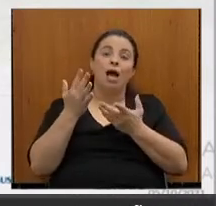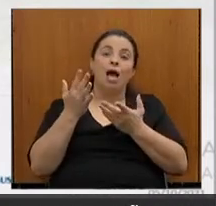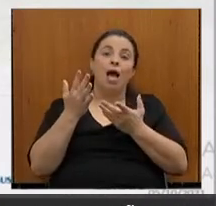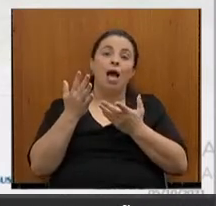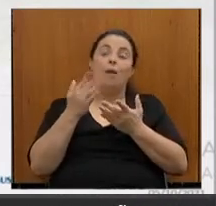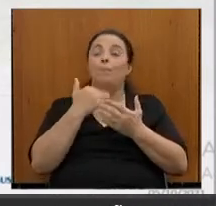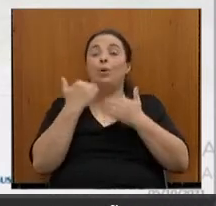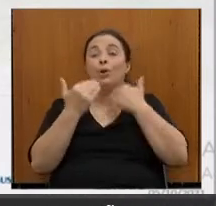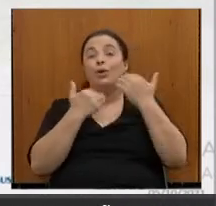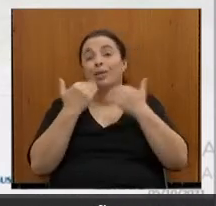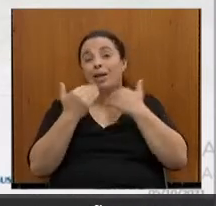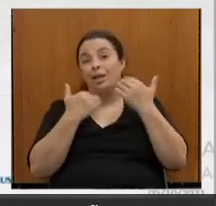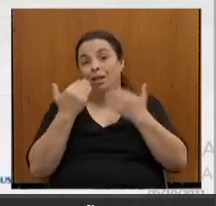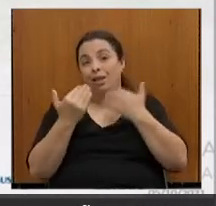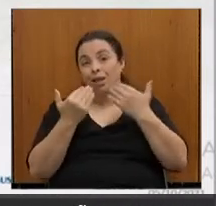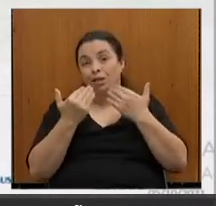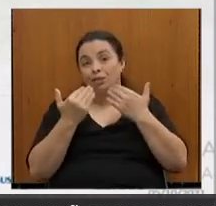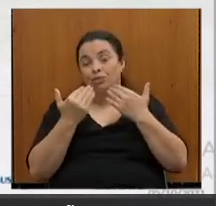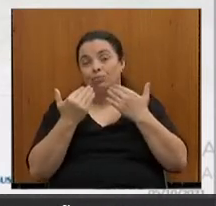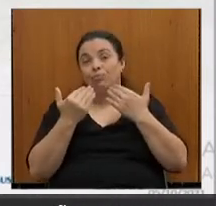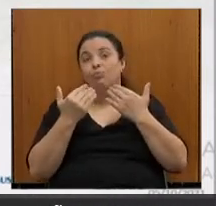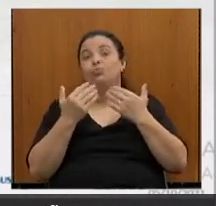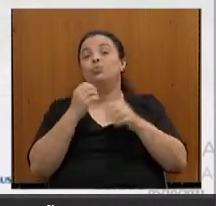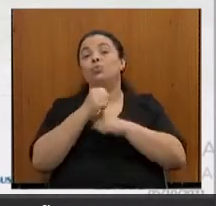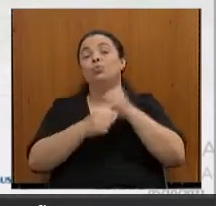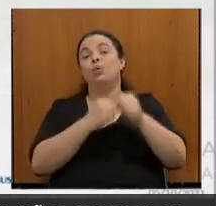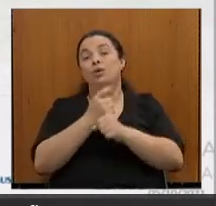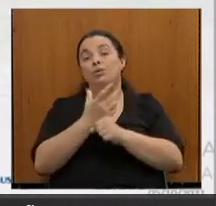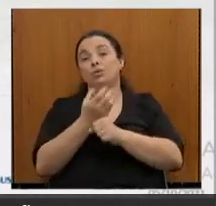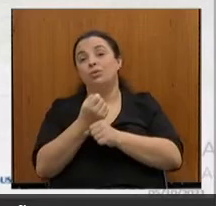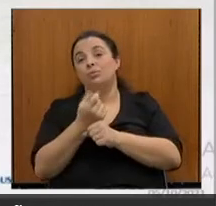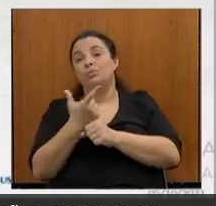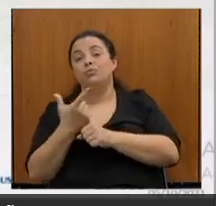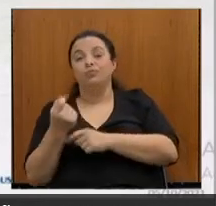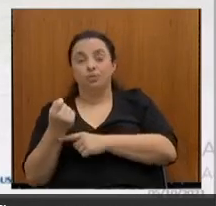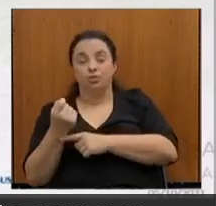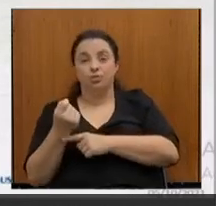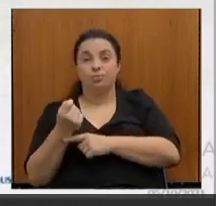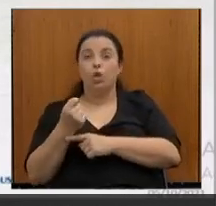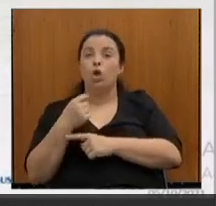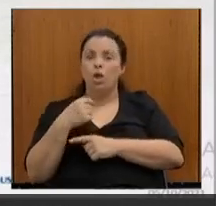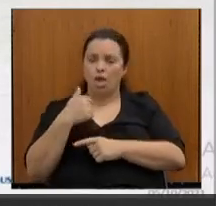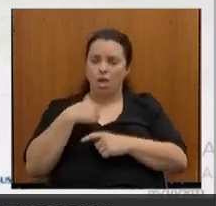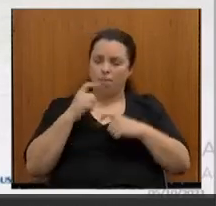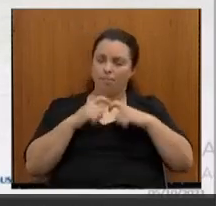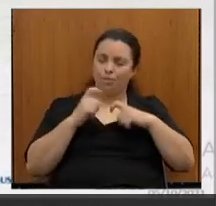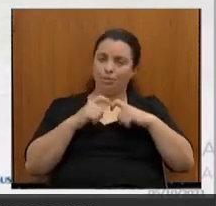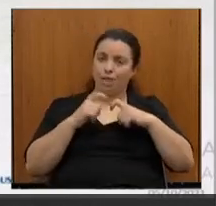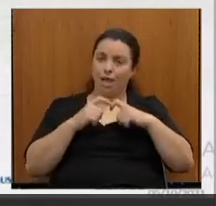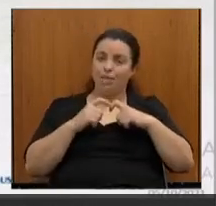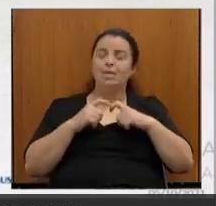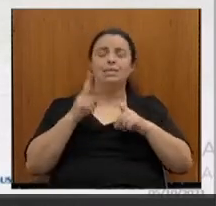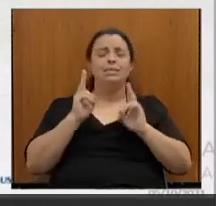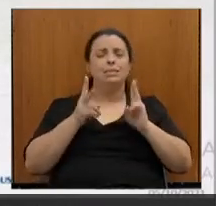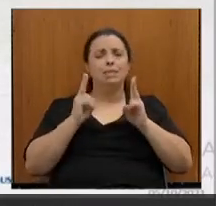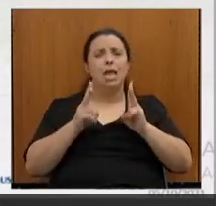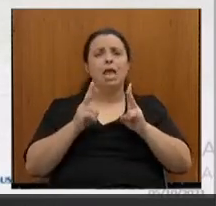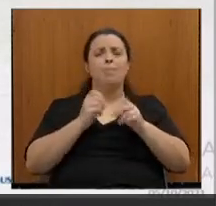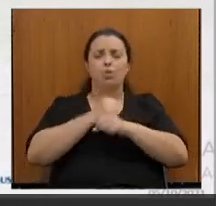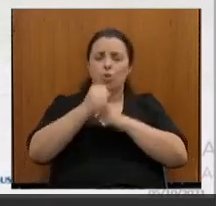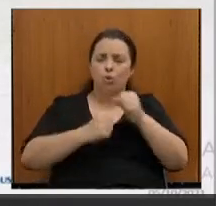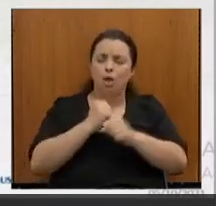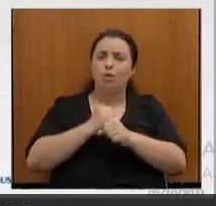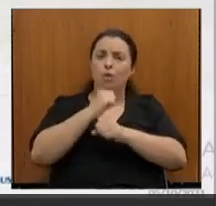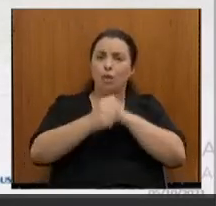Como pediatra, nos últimos 30 anos, nós celebramos praticamente todos os anos a redução da mortalidade